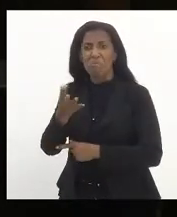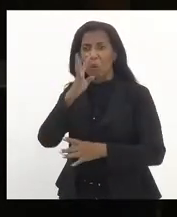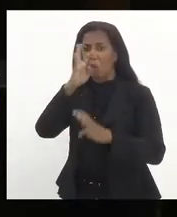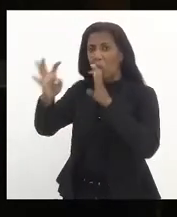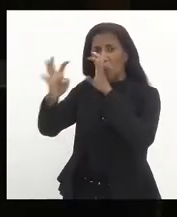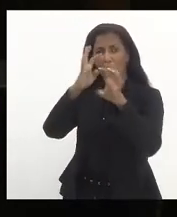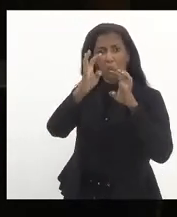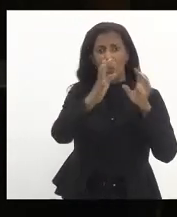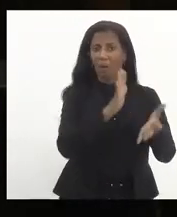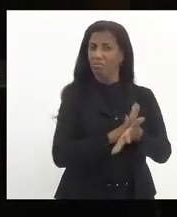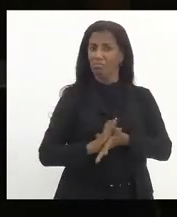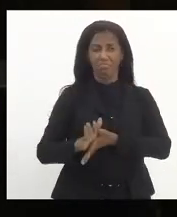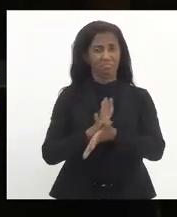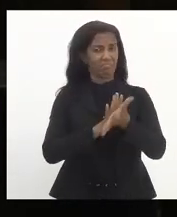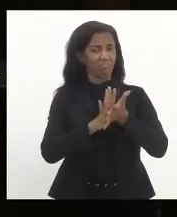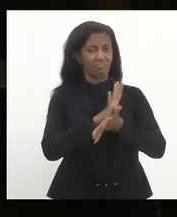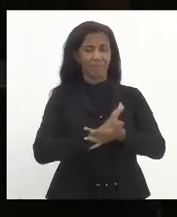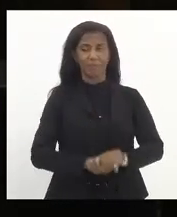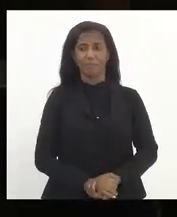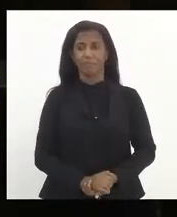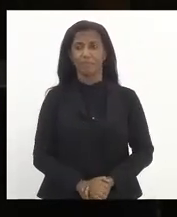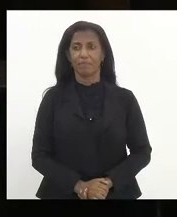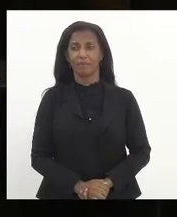de nada.